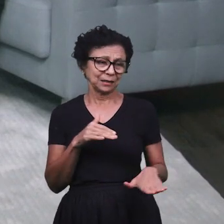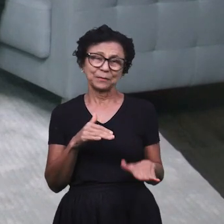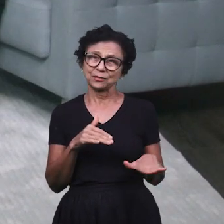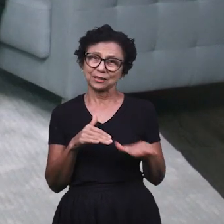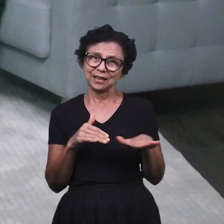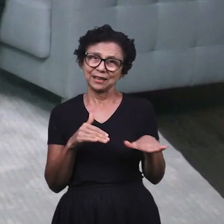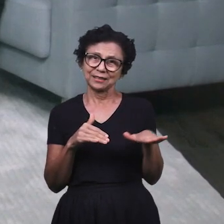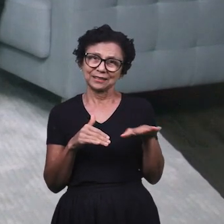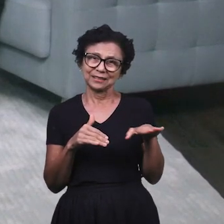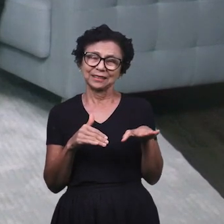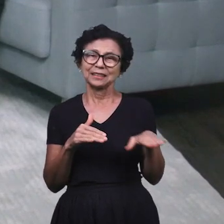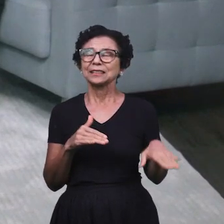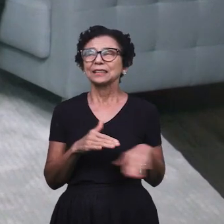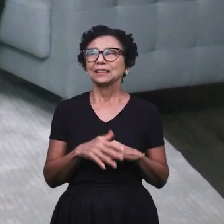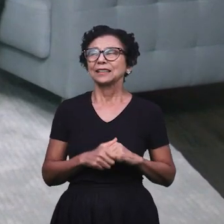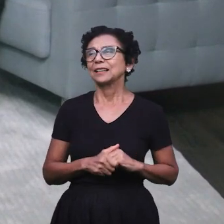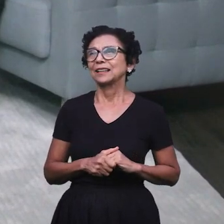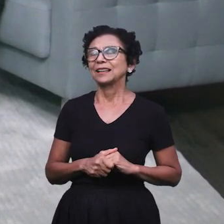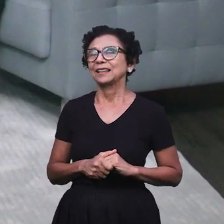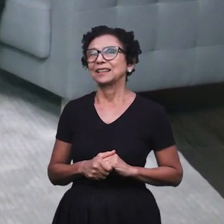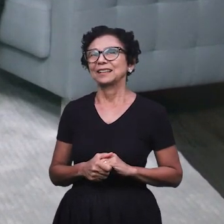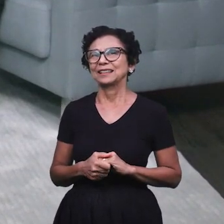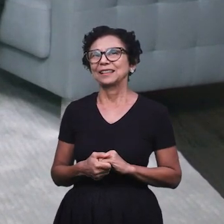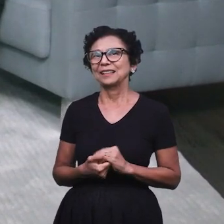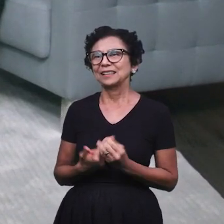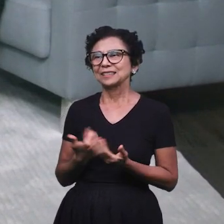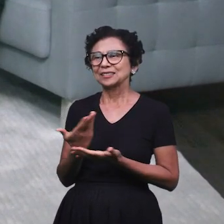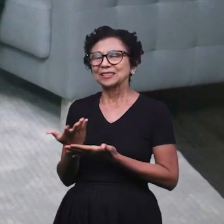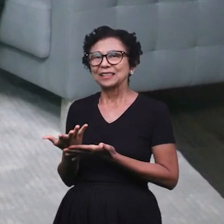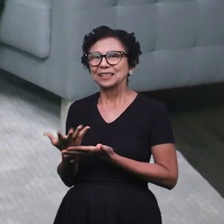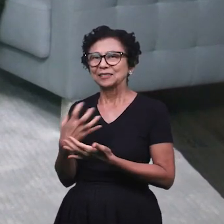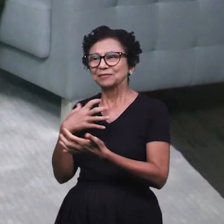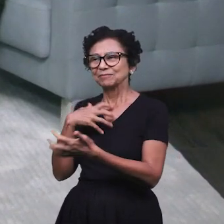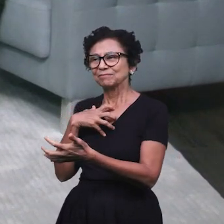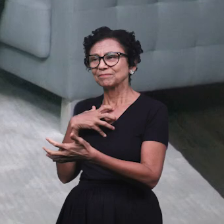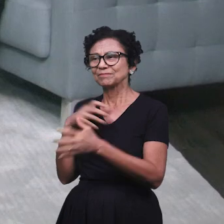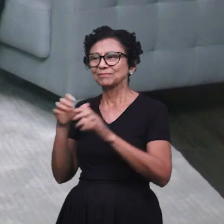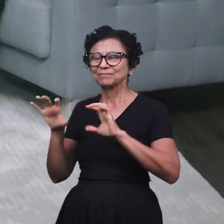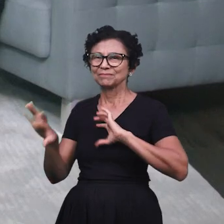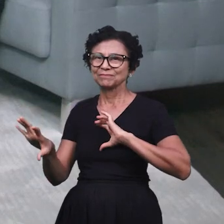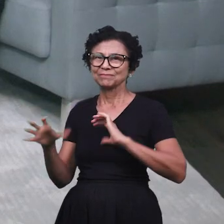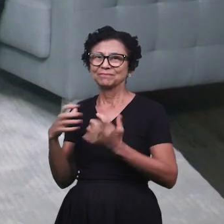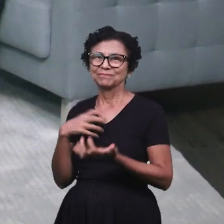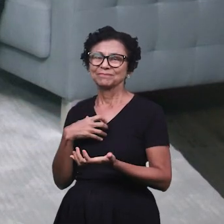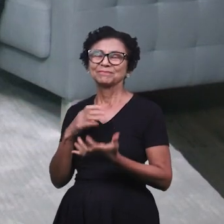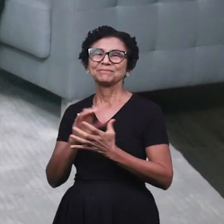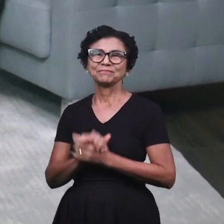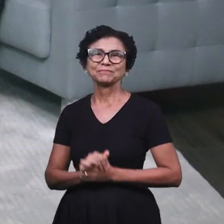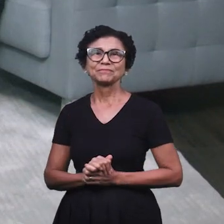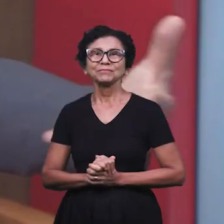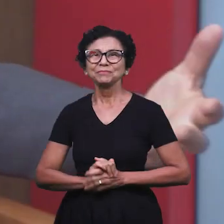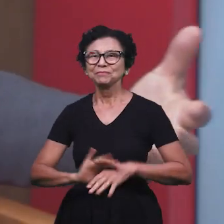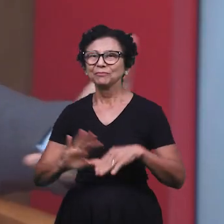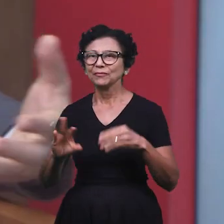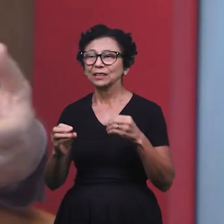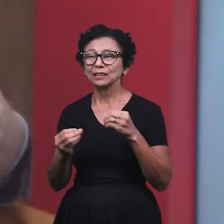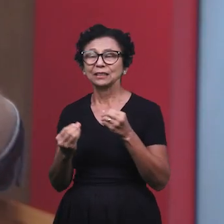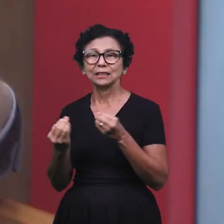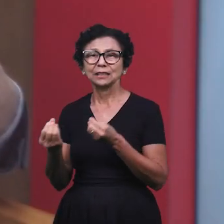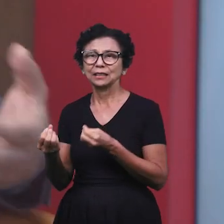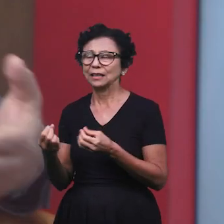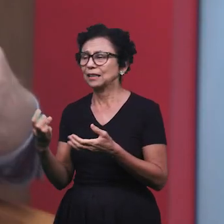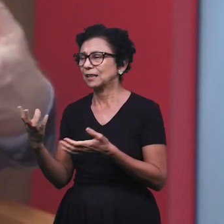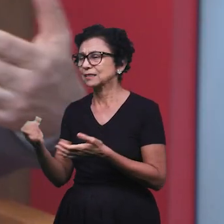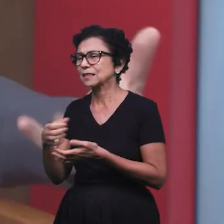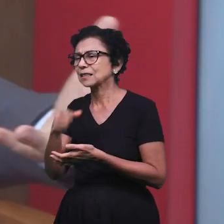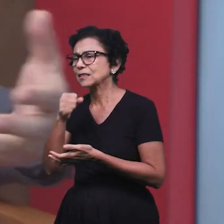né? Intermediária, de essa empatia, de entender isso, que há uma certa limitação na terceira